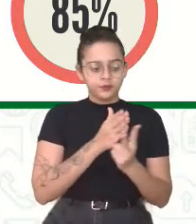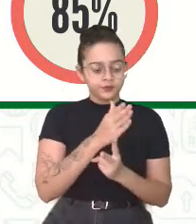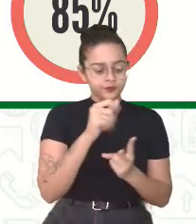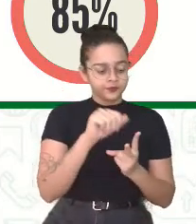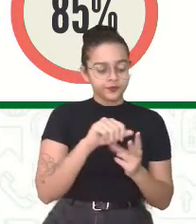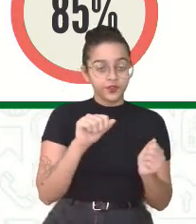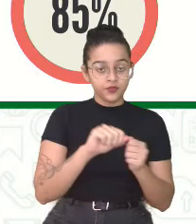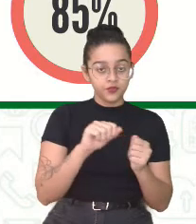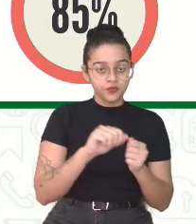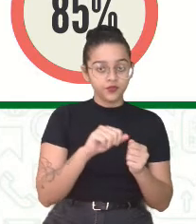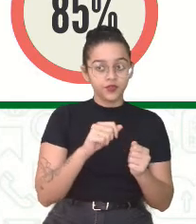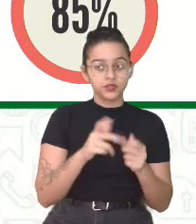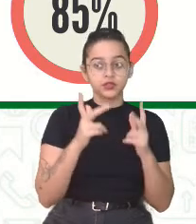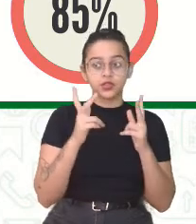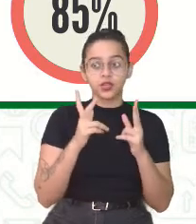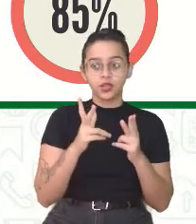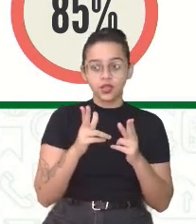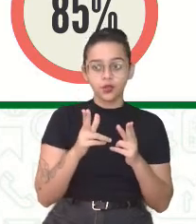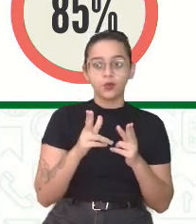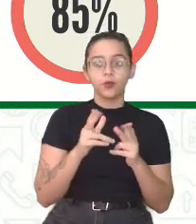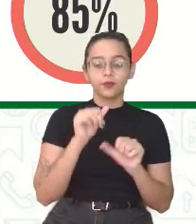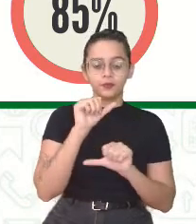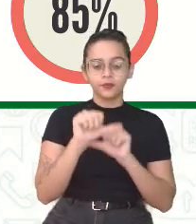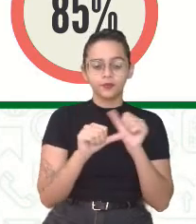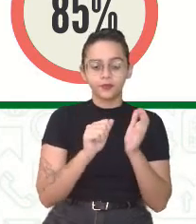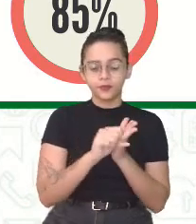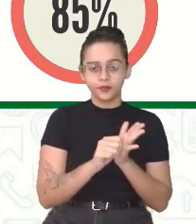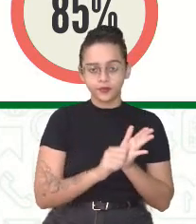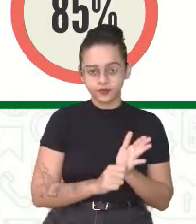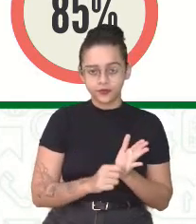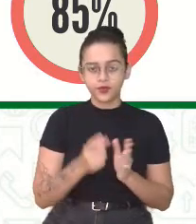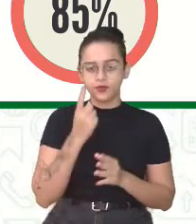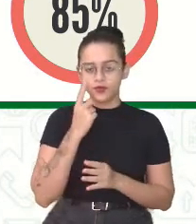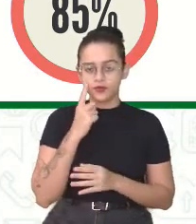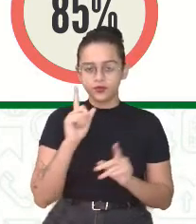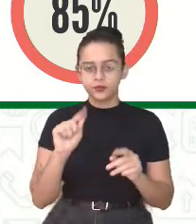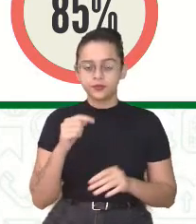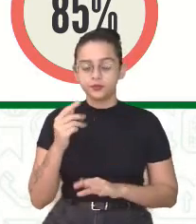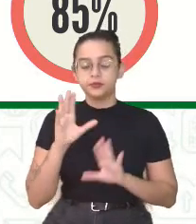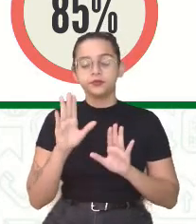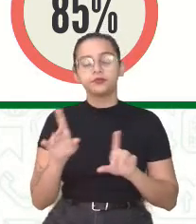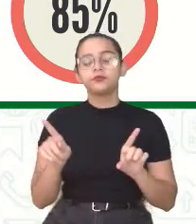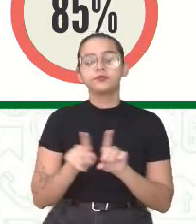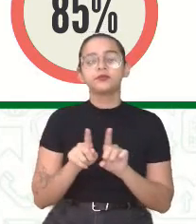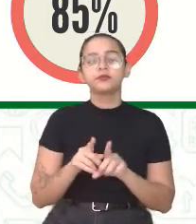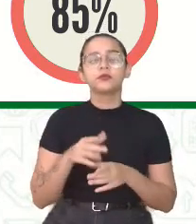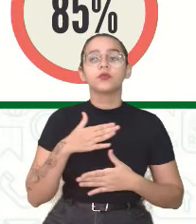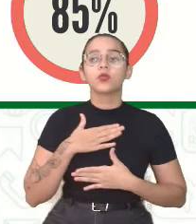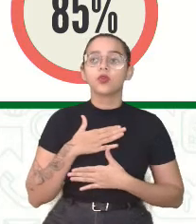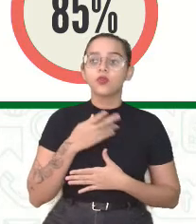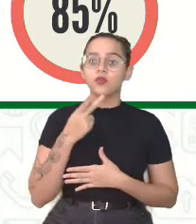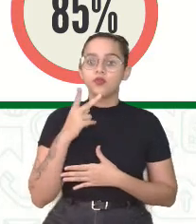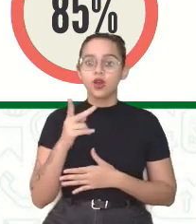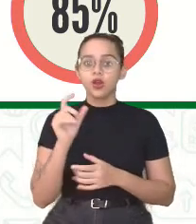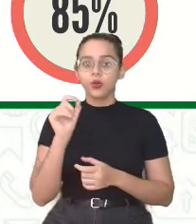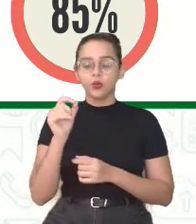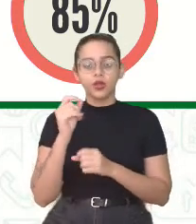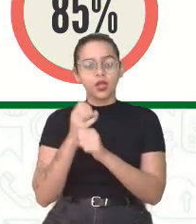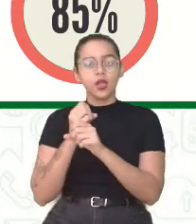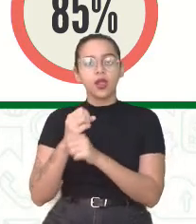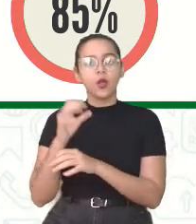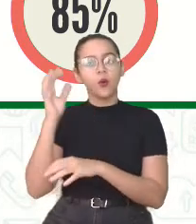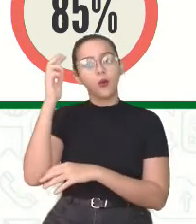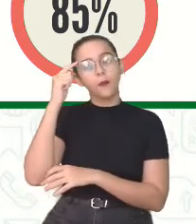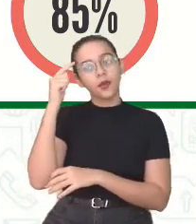mental como se estivesse fazendo a operação no papel, a gente vai ver isso também, mas também eu gosto de chamar do cálculo mental os